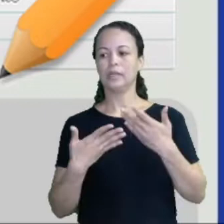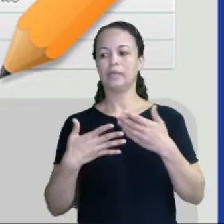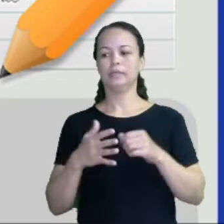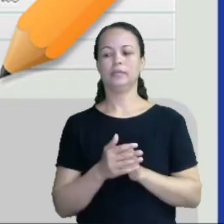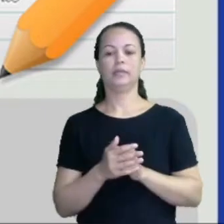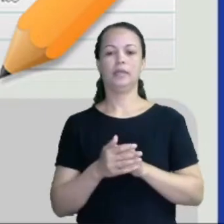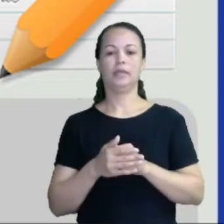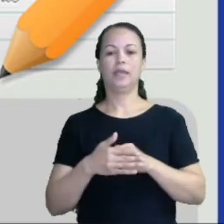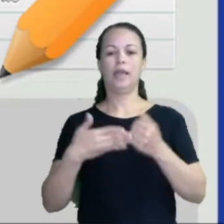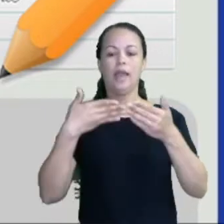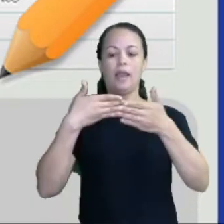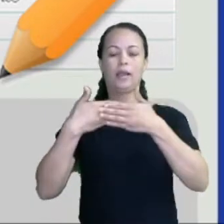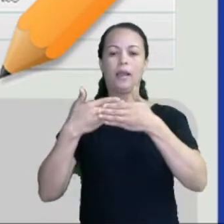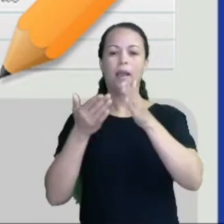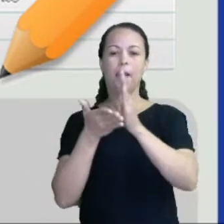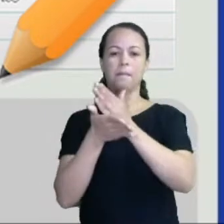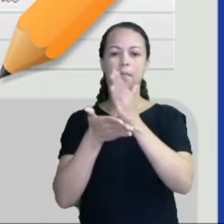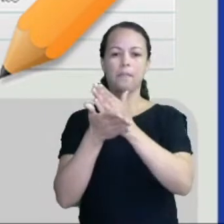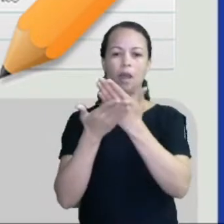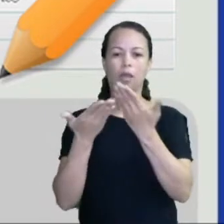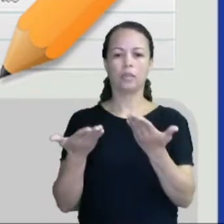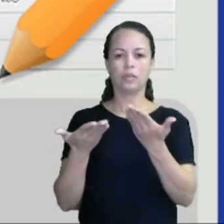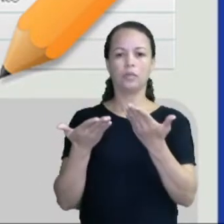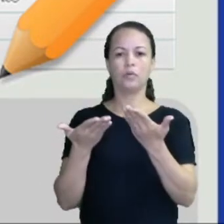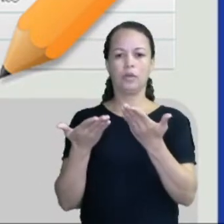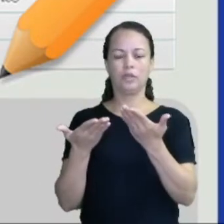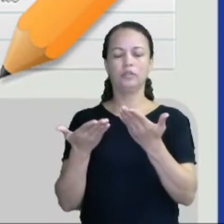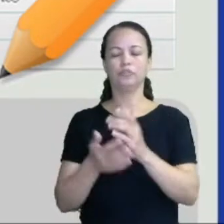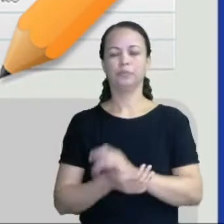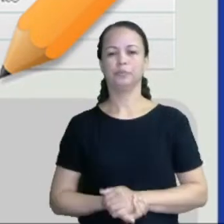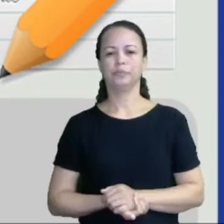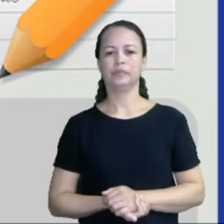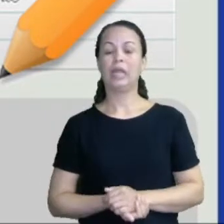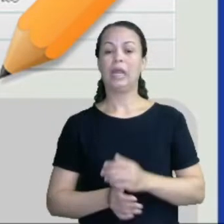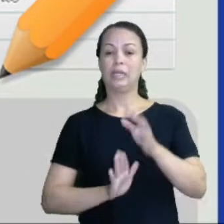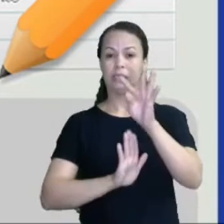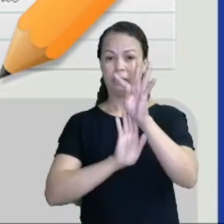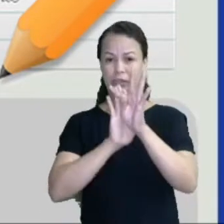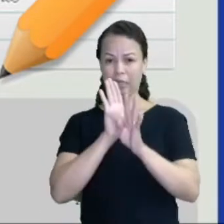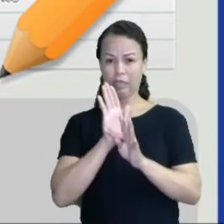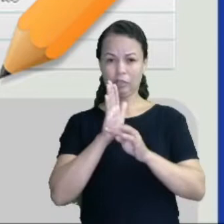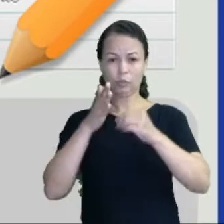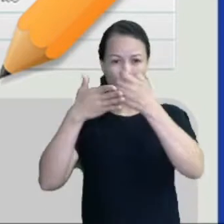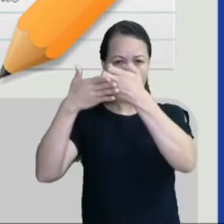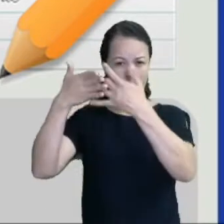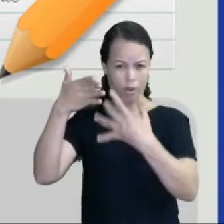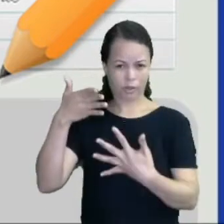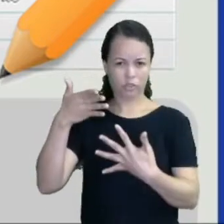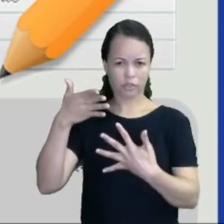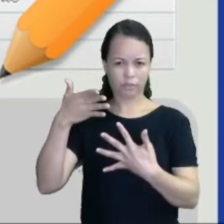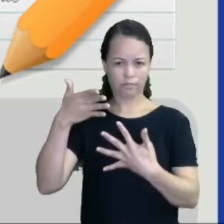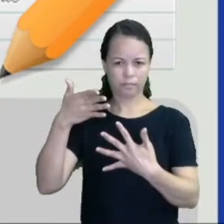um livro, essa é a capa de um livro. Esse texto aqui é uma lista?